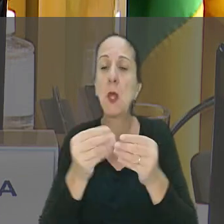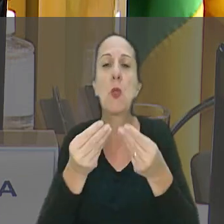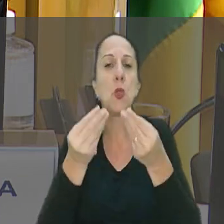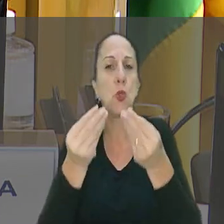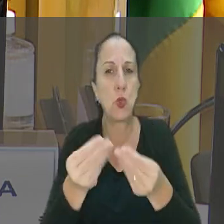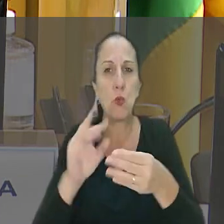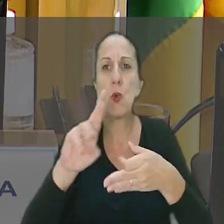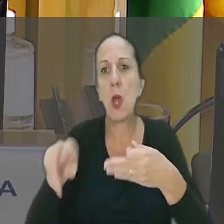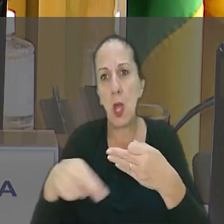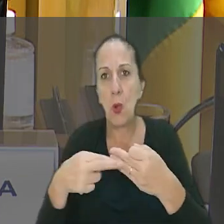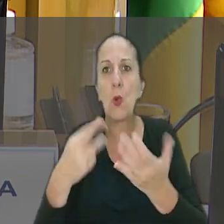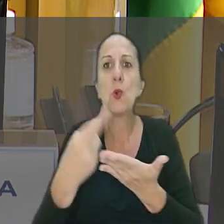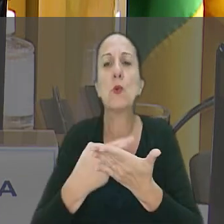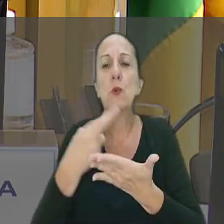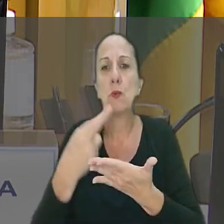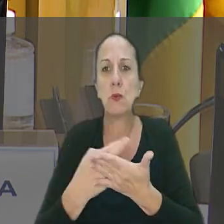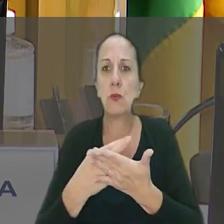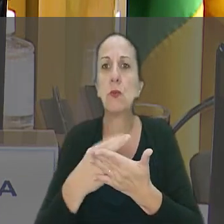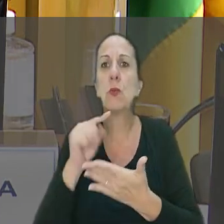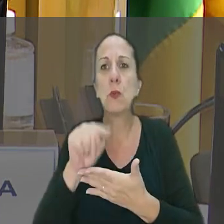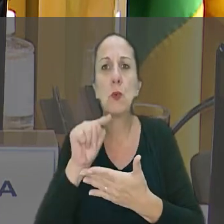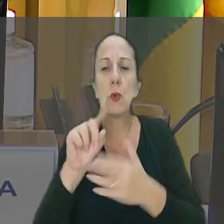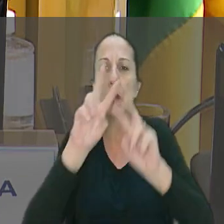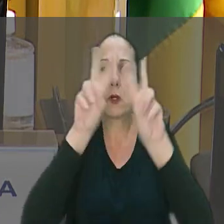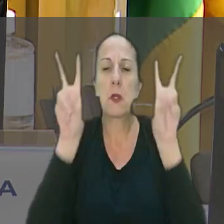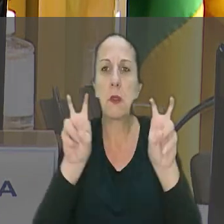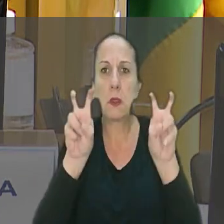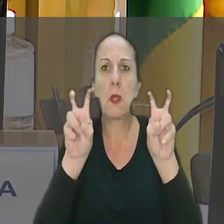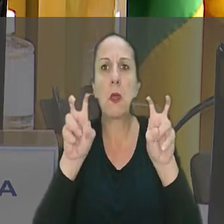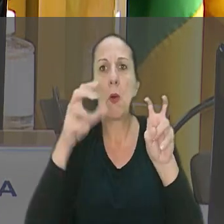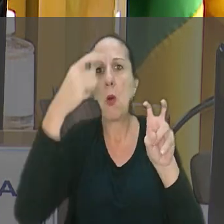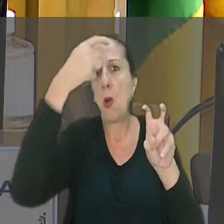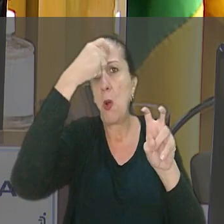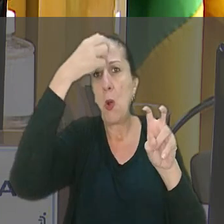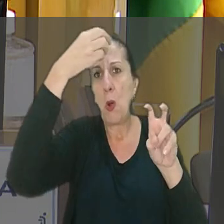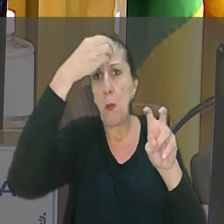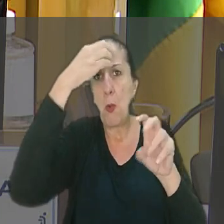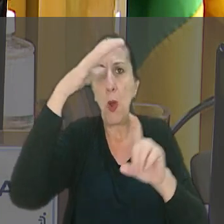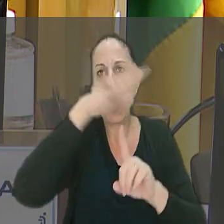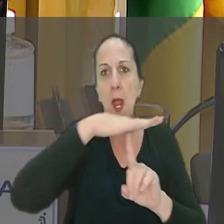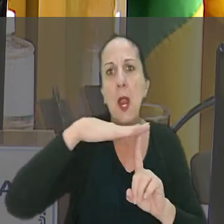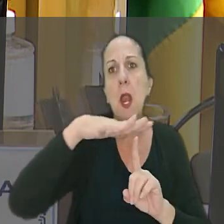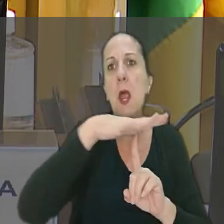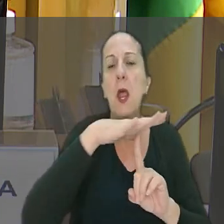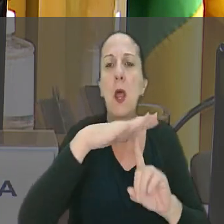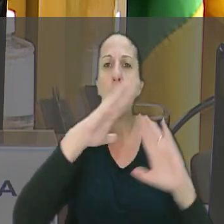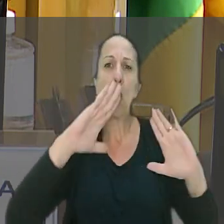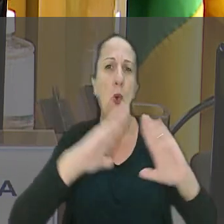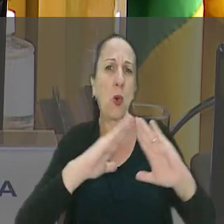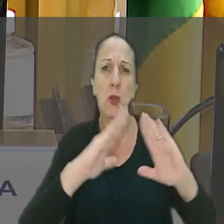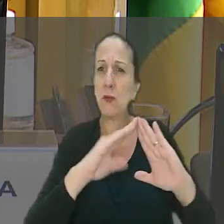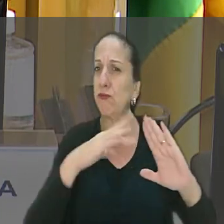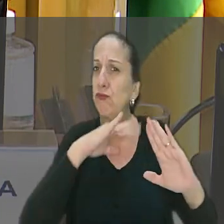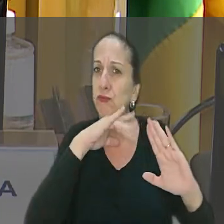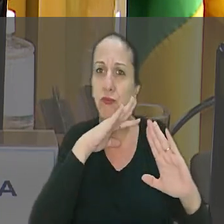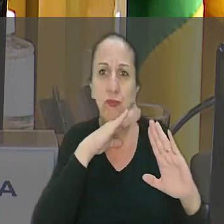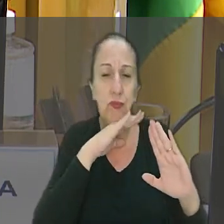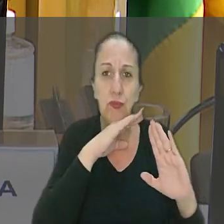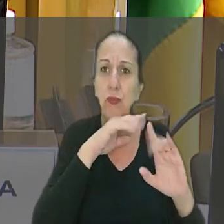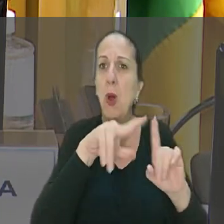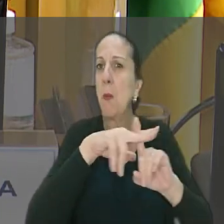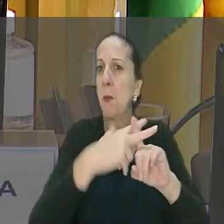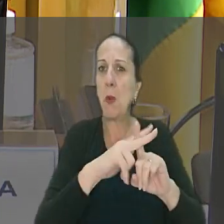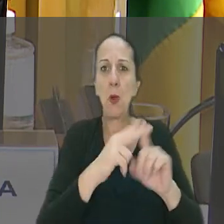provimento ao recurso de revista quanto a este tema, dano moral coletivo, alojamento em condições